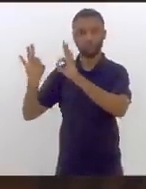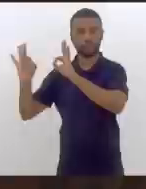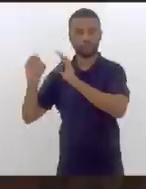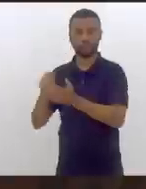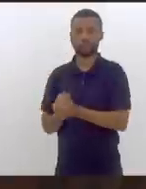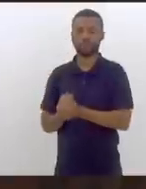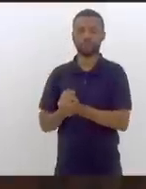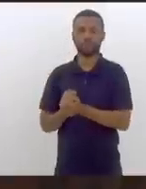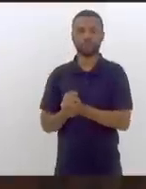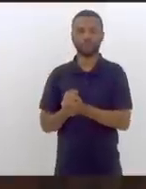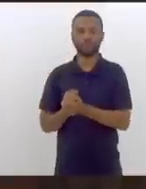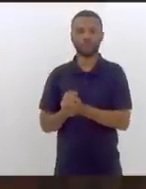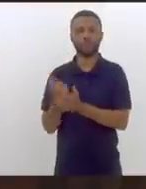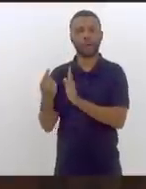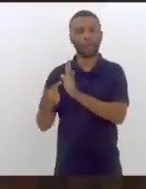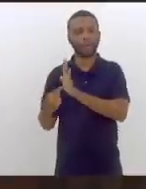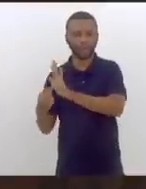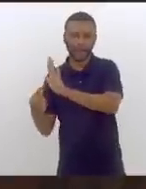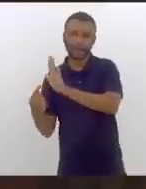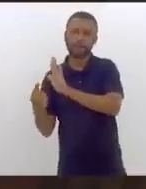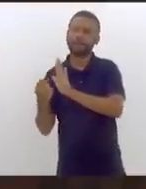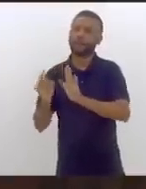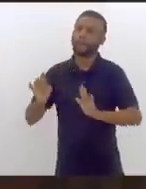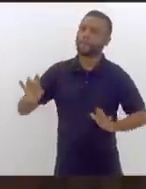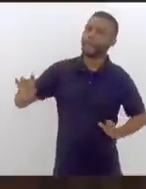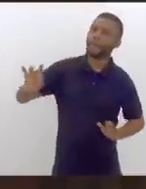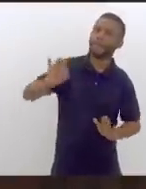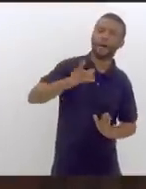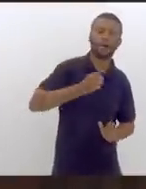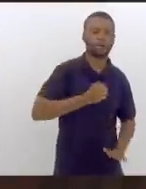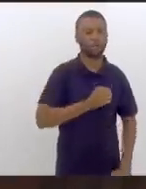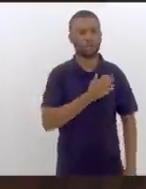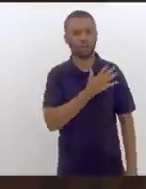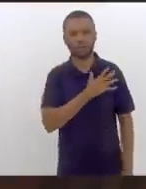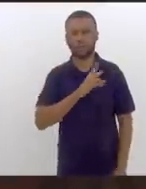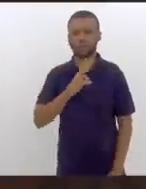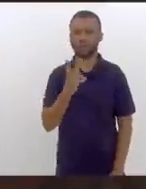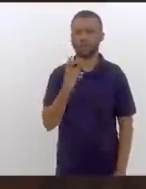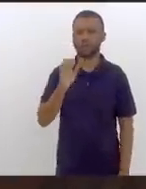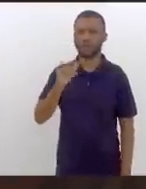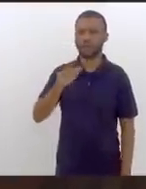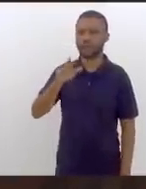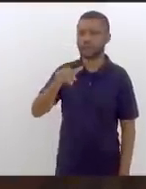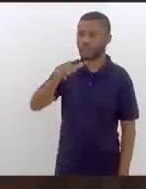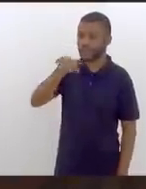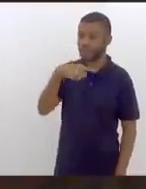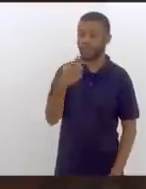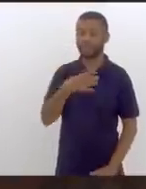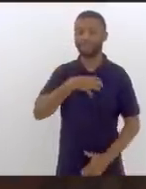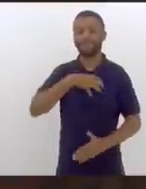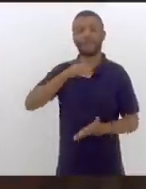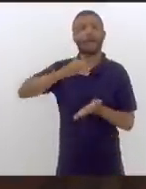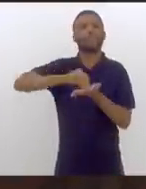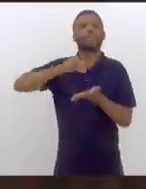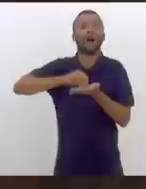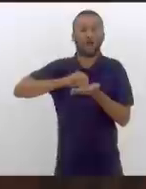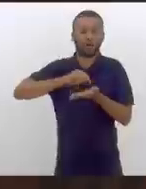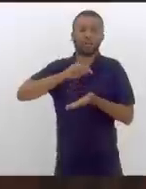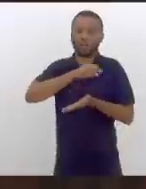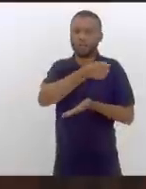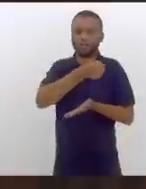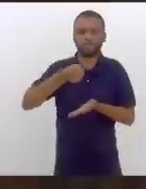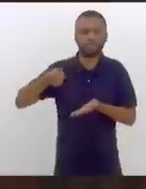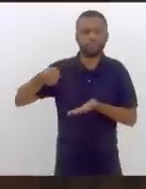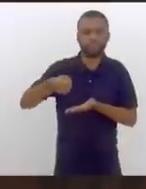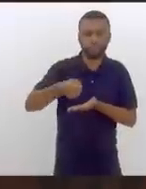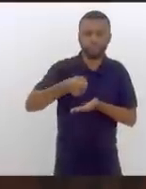Figueiredo secretário como foi apresentado também por Coronel Henrique né que nós sentimos a falta dele aqui e